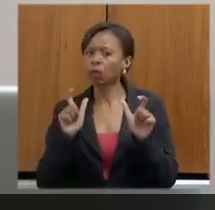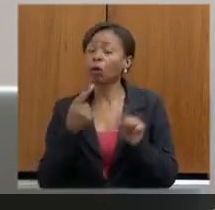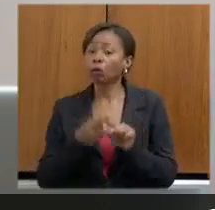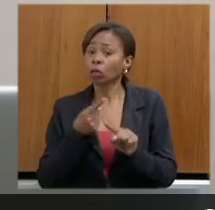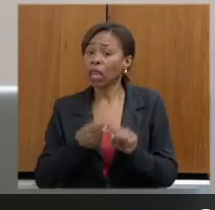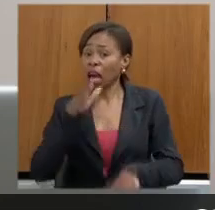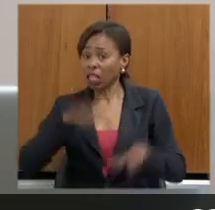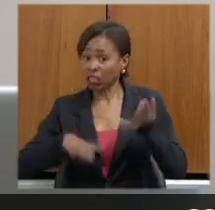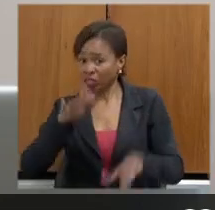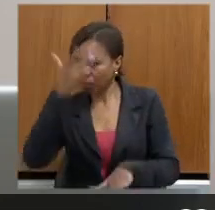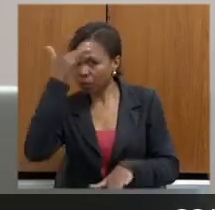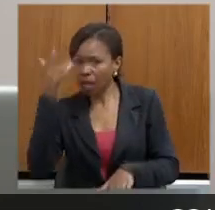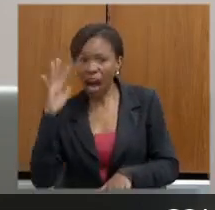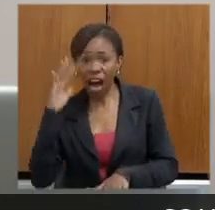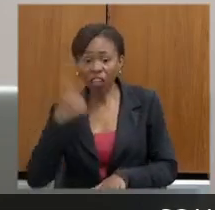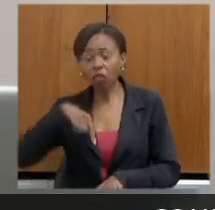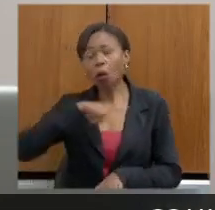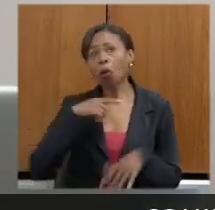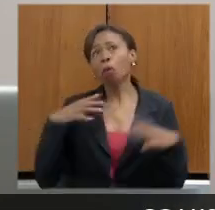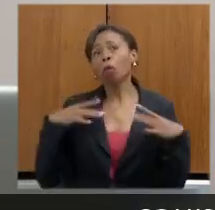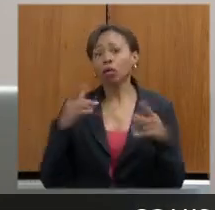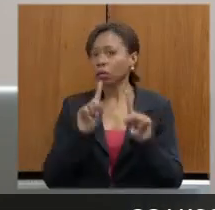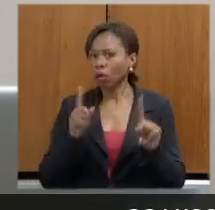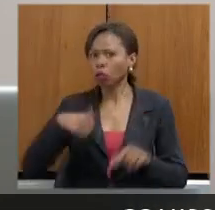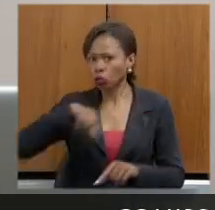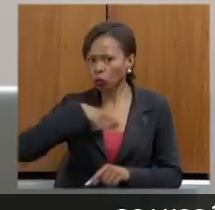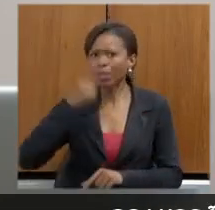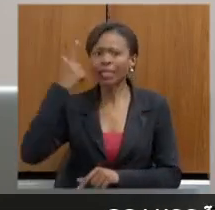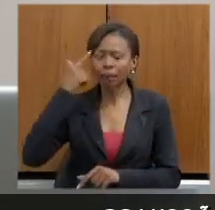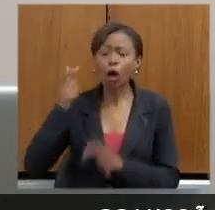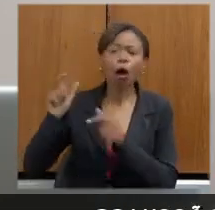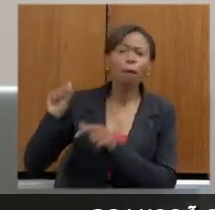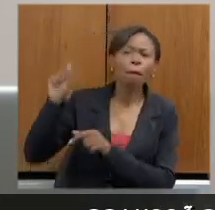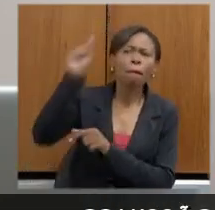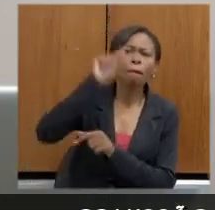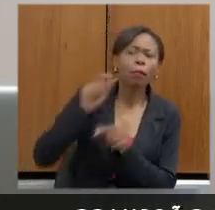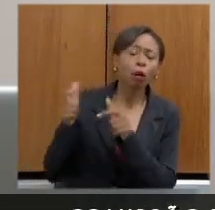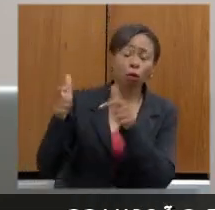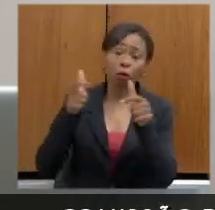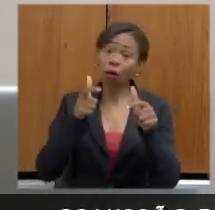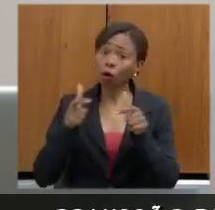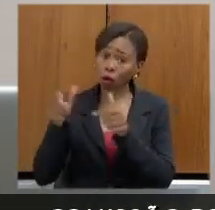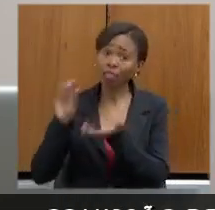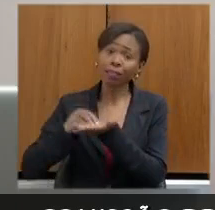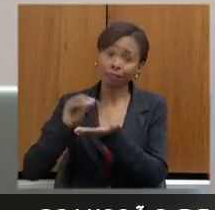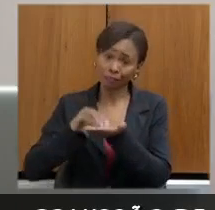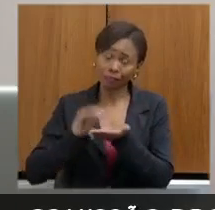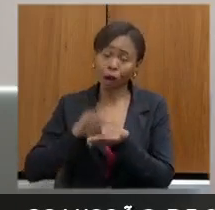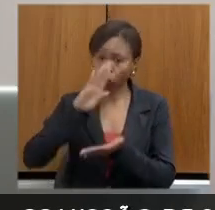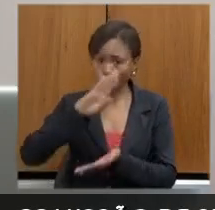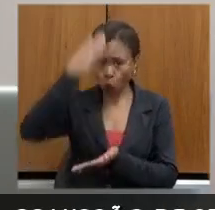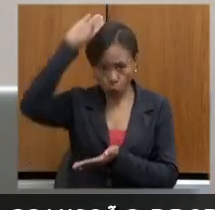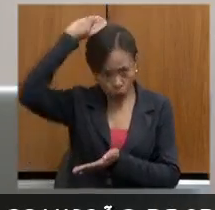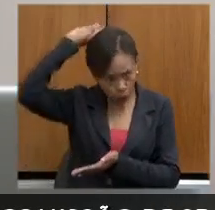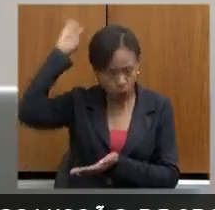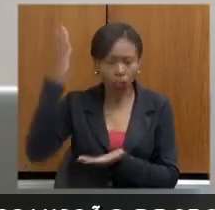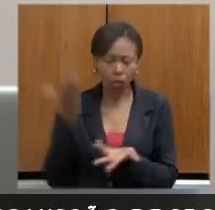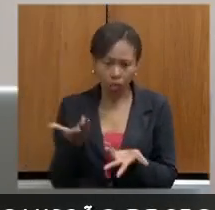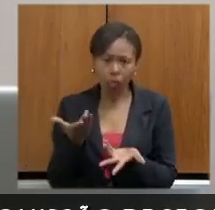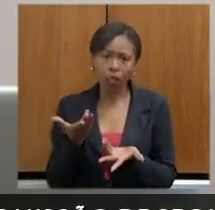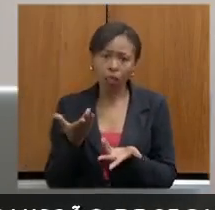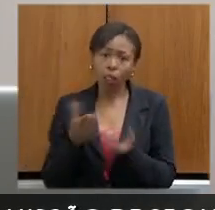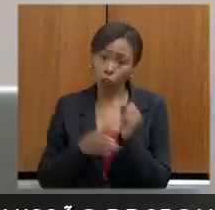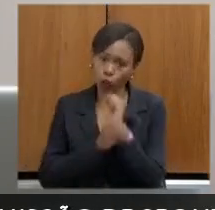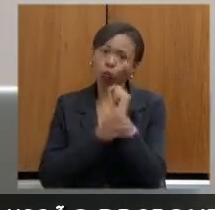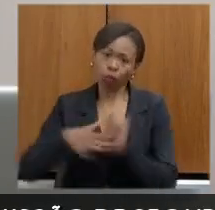vezes as pessoas acharam que não haja Está extremamente atento aos pontos cruciais que interessa a comissão de segurança pública e um